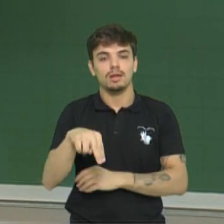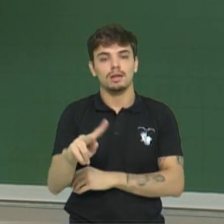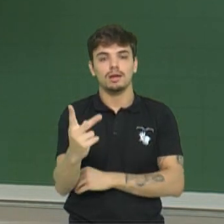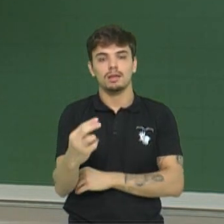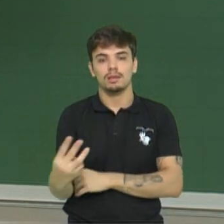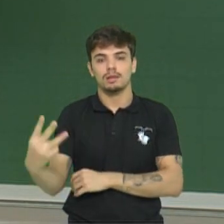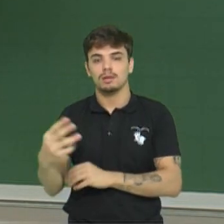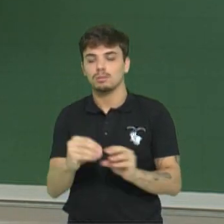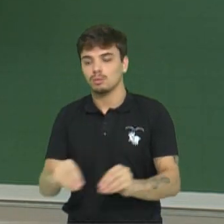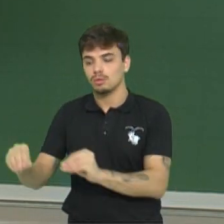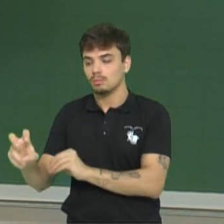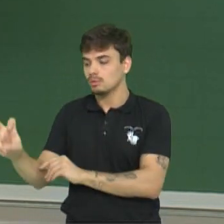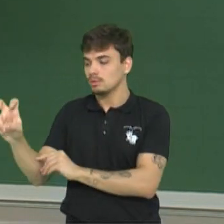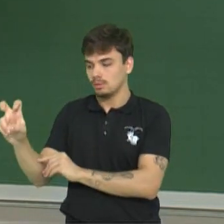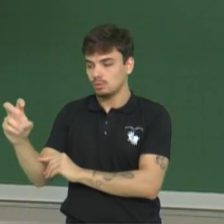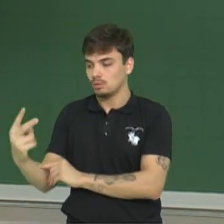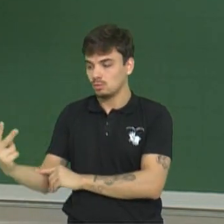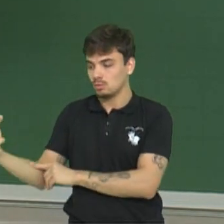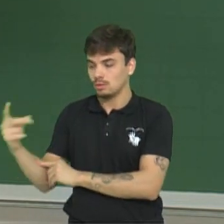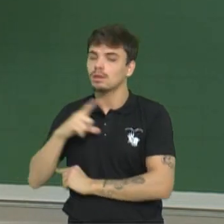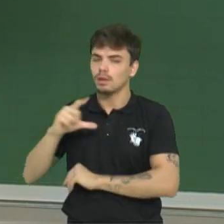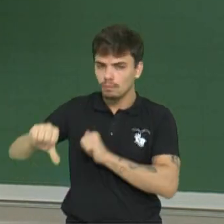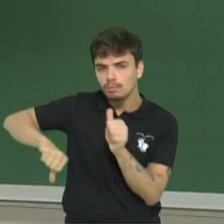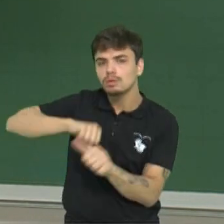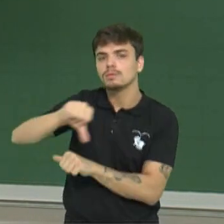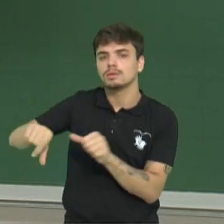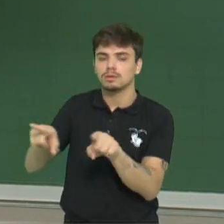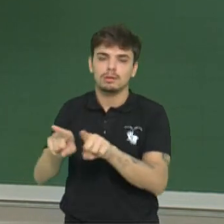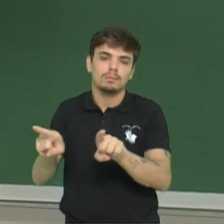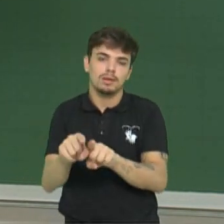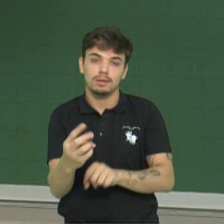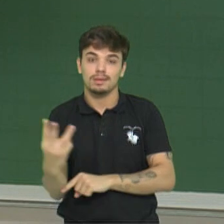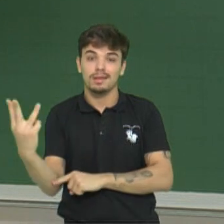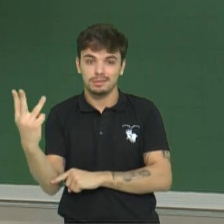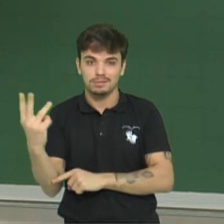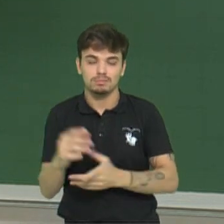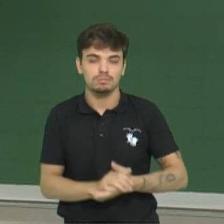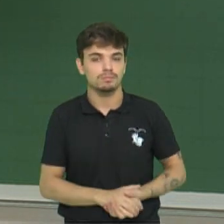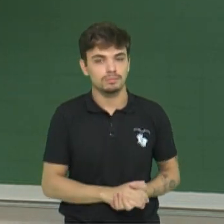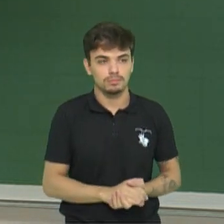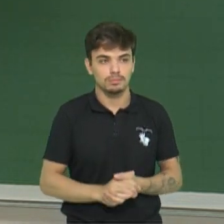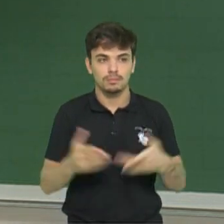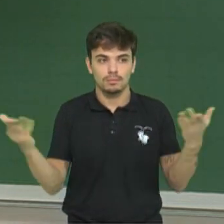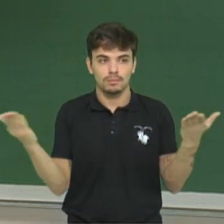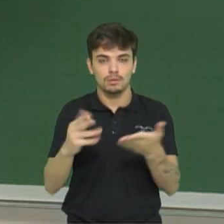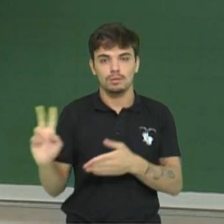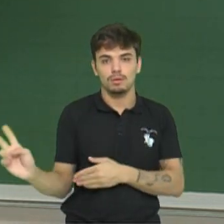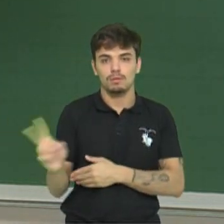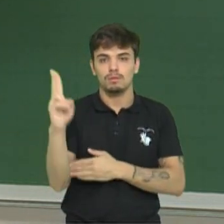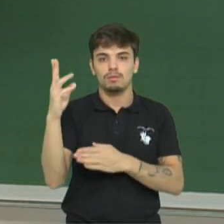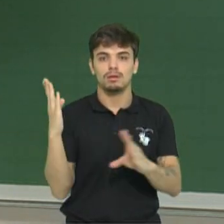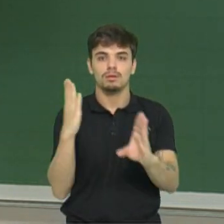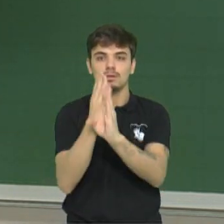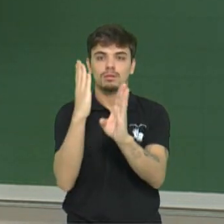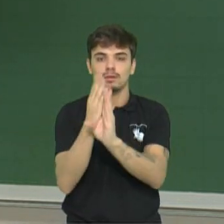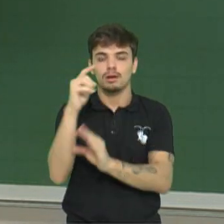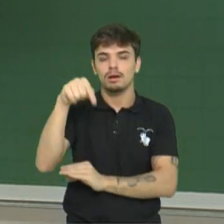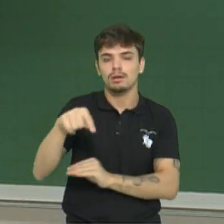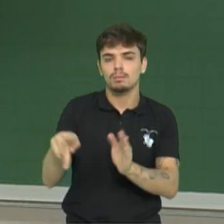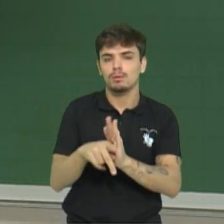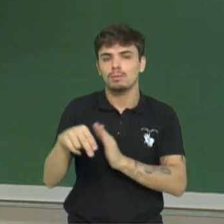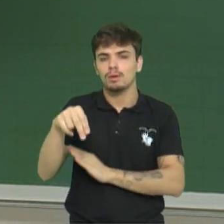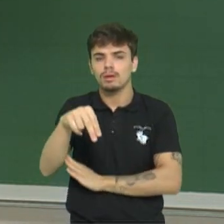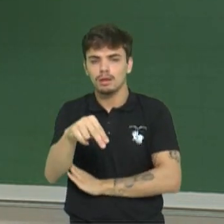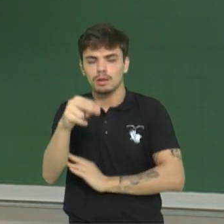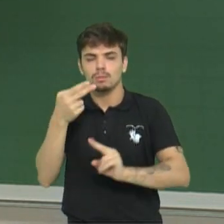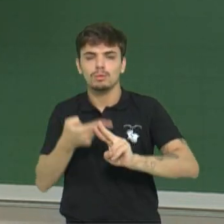do 5 e foi para 2, então teve uma modificação de 3. Agora, o valor que eu encontrei Lá para o N